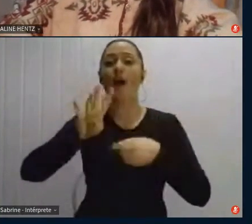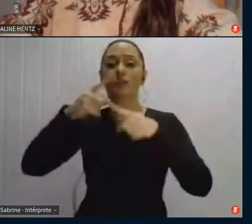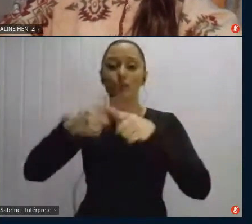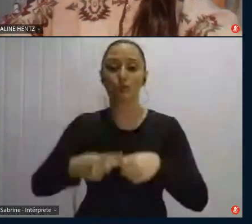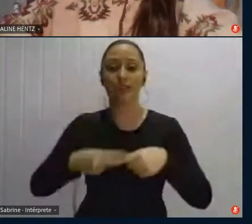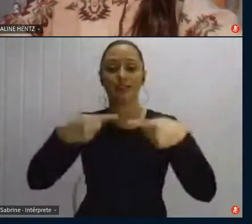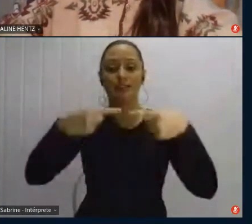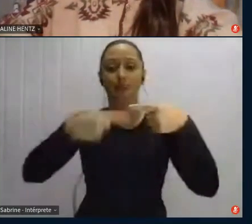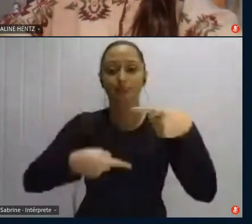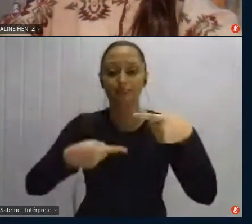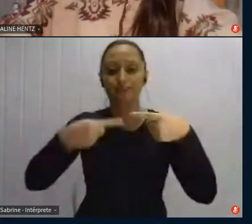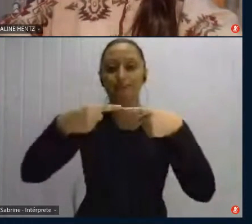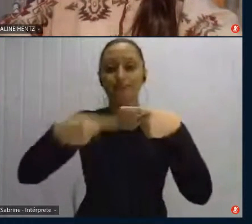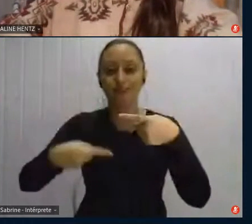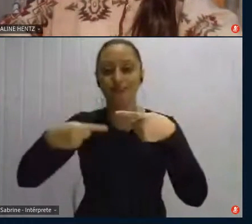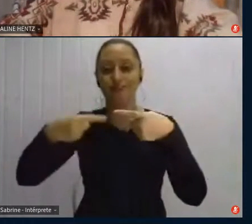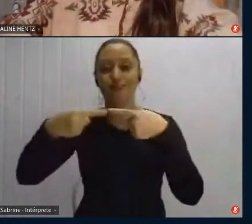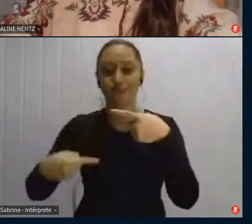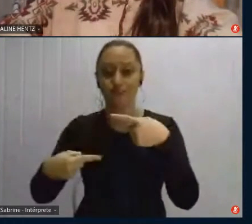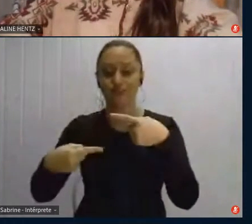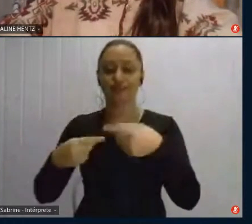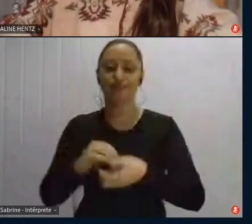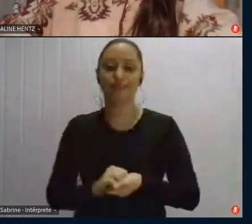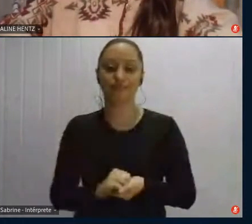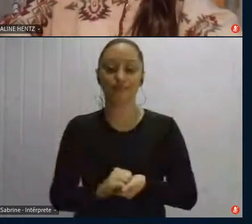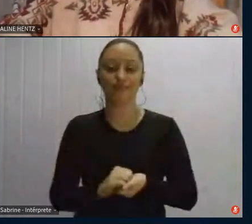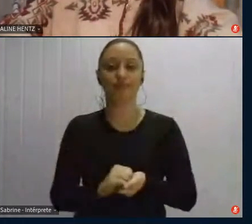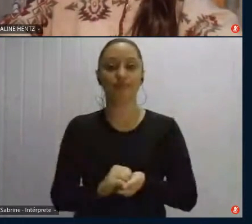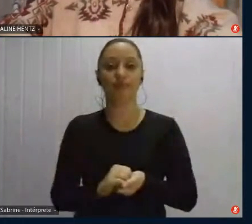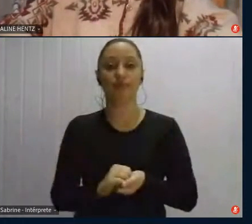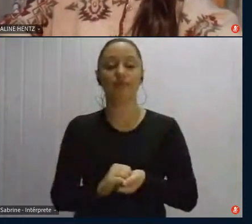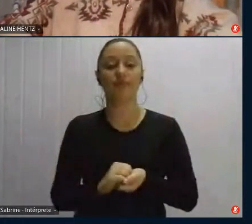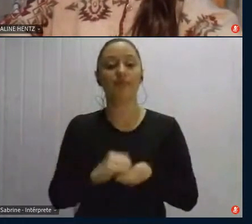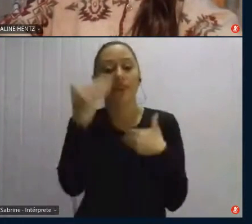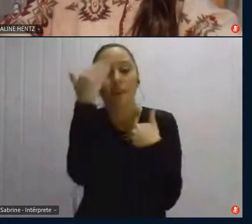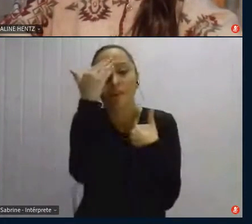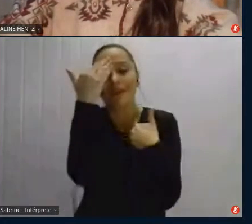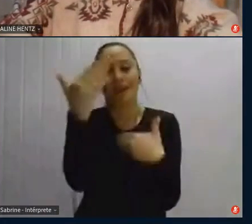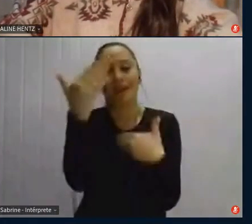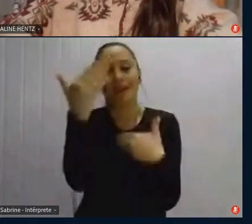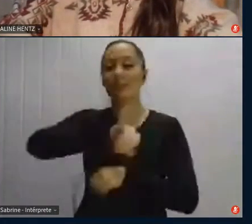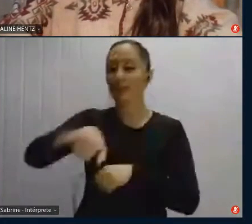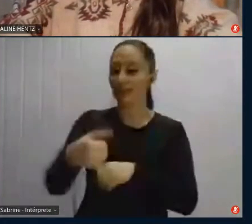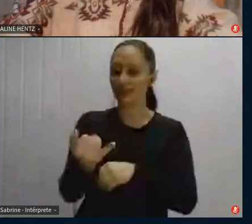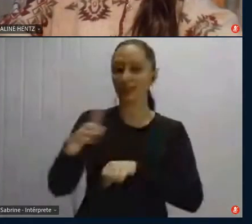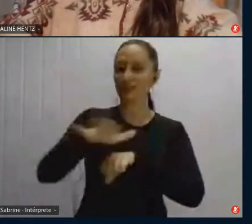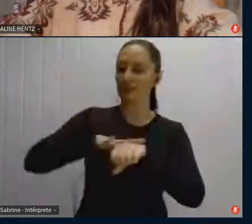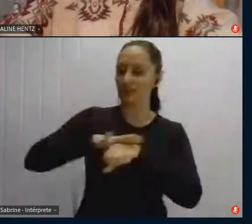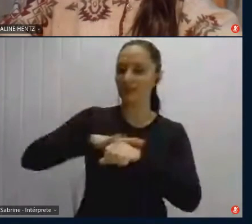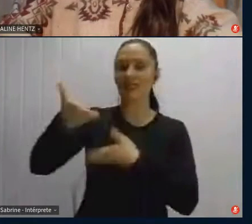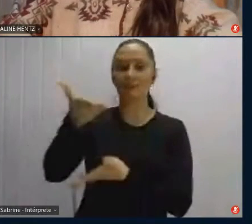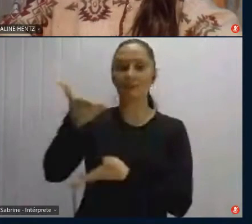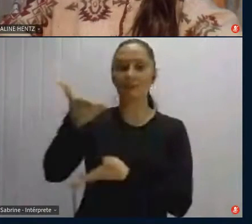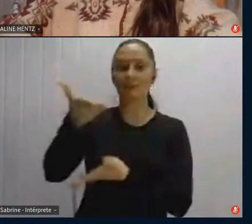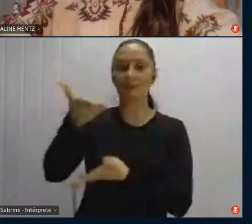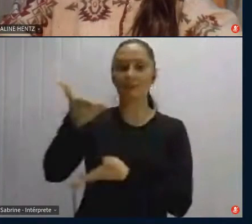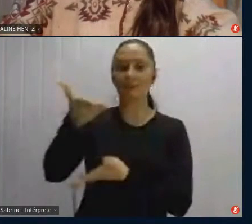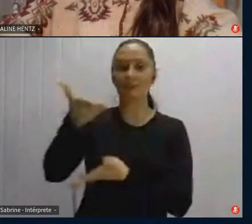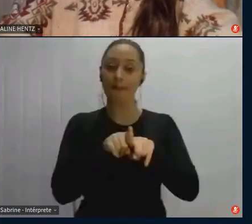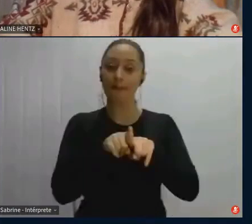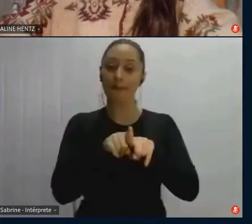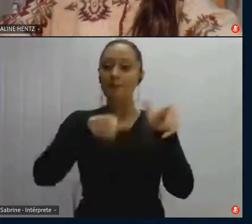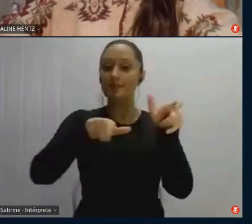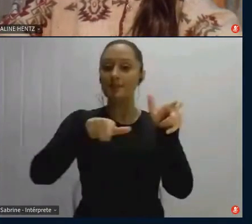queria agradecer muito a oportunidade de dividir com a Adriana, com a Aline, o pessoal da organização, as